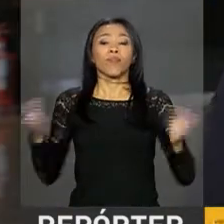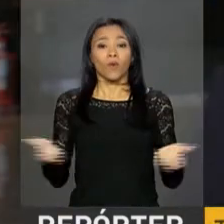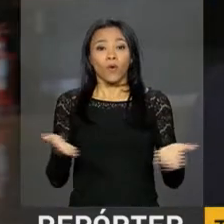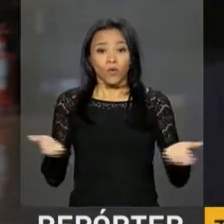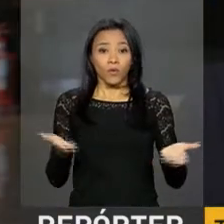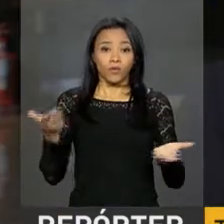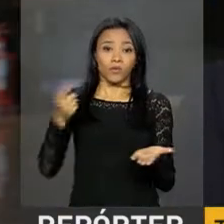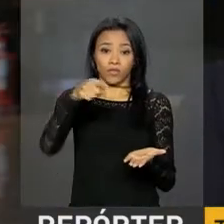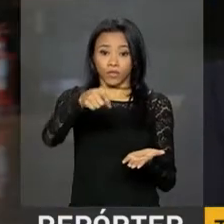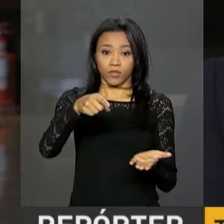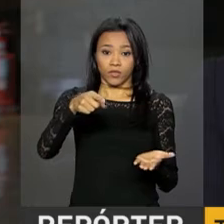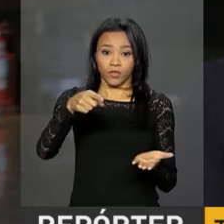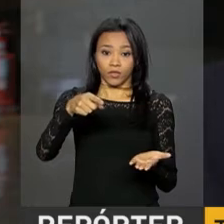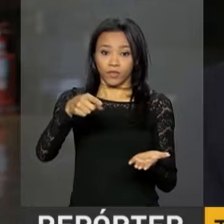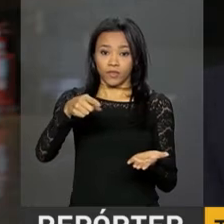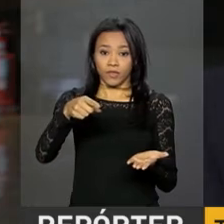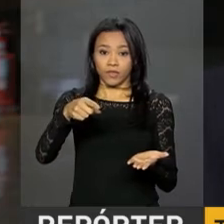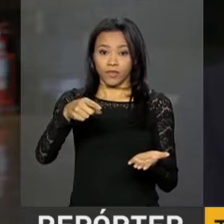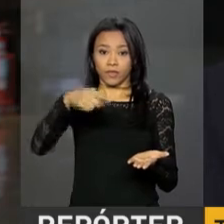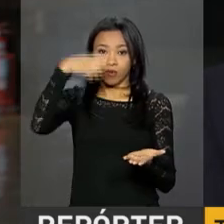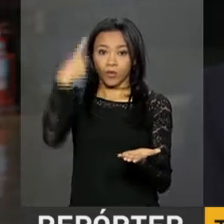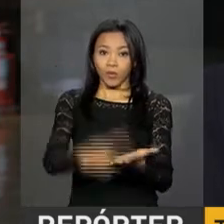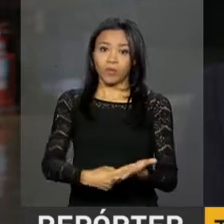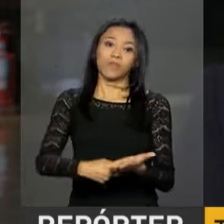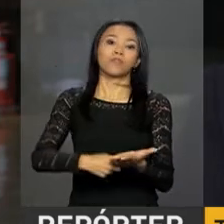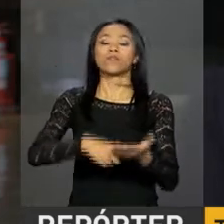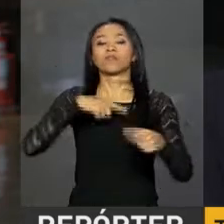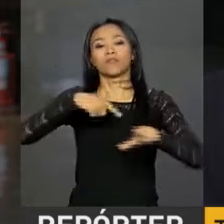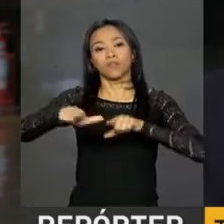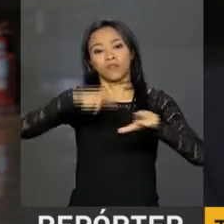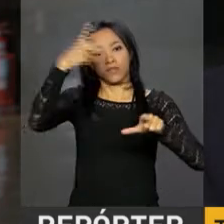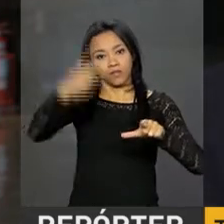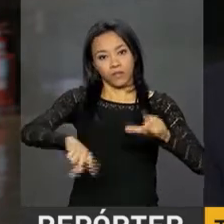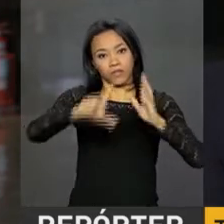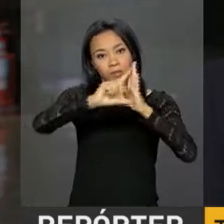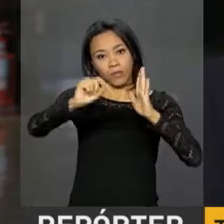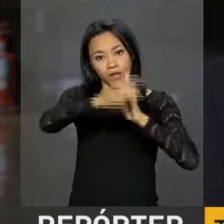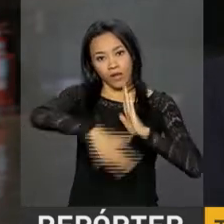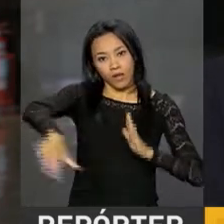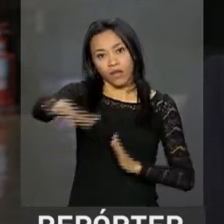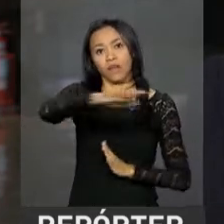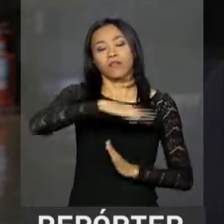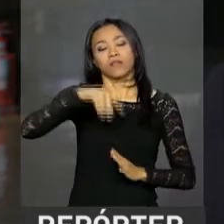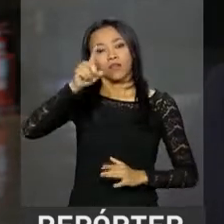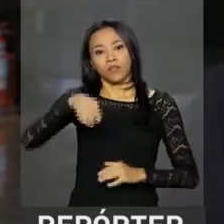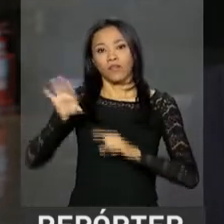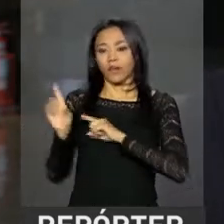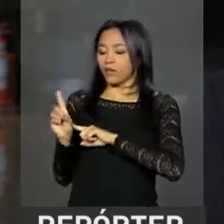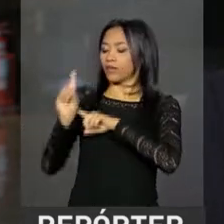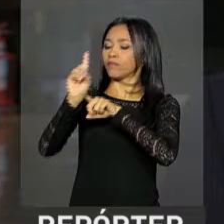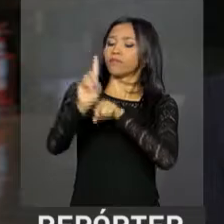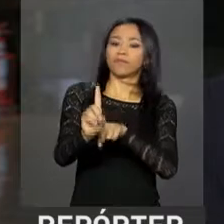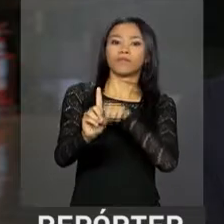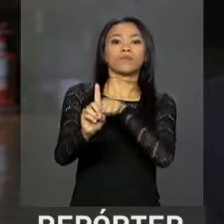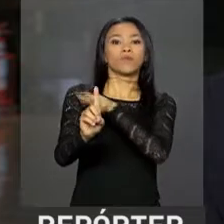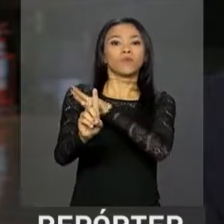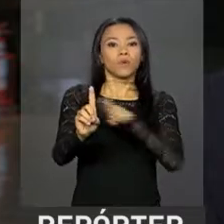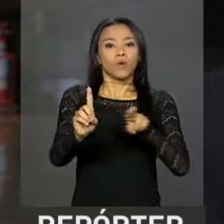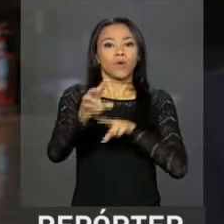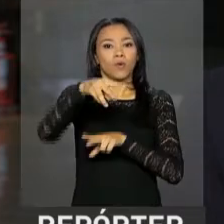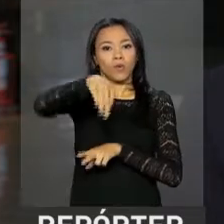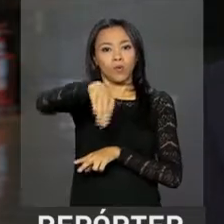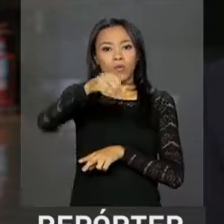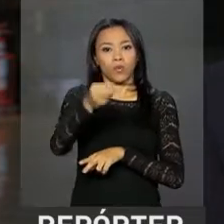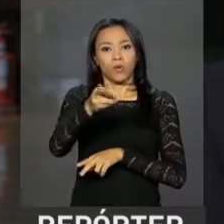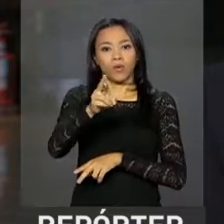do governo federal na agenda do palácio do planalto essa reunião que vai ser conduzida pelo ministro chefe da secretaria geral moreira franco sobre